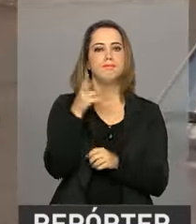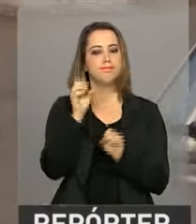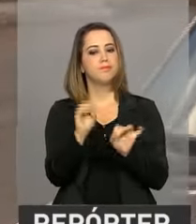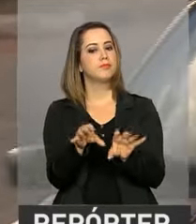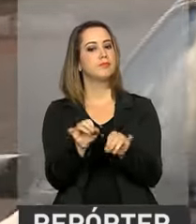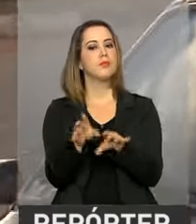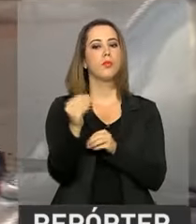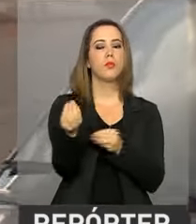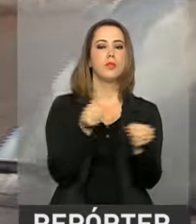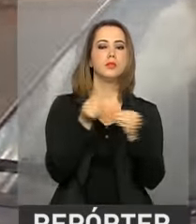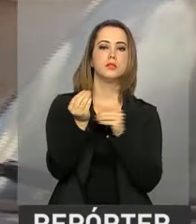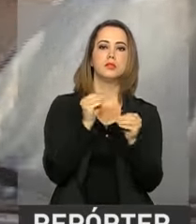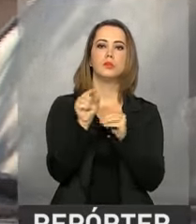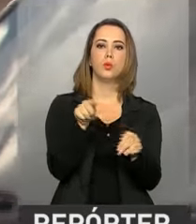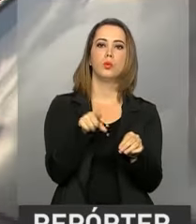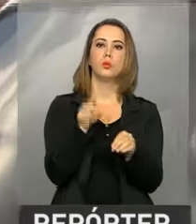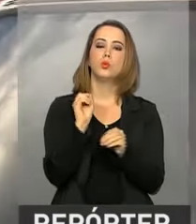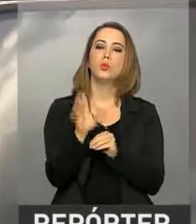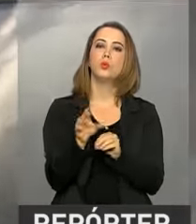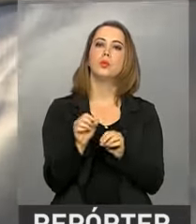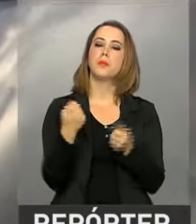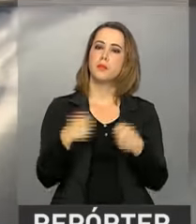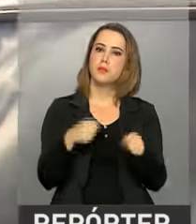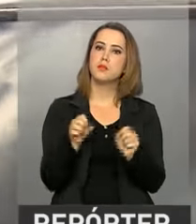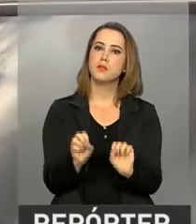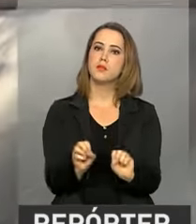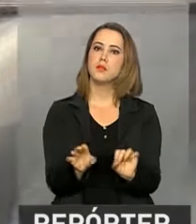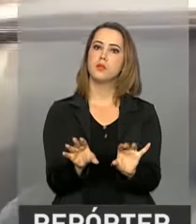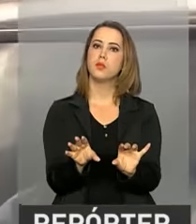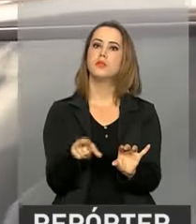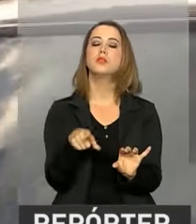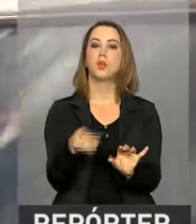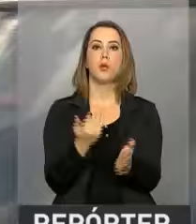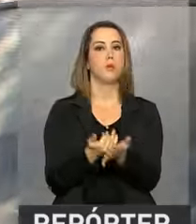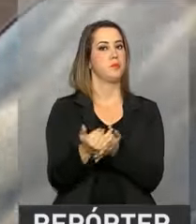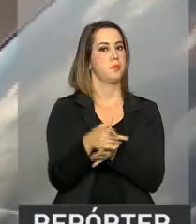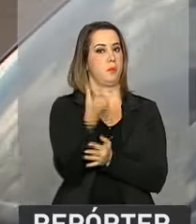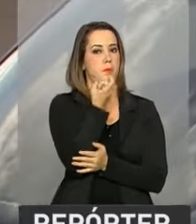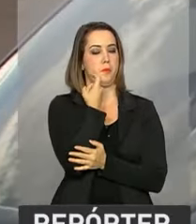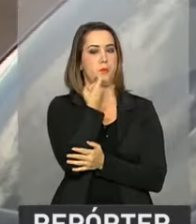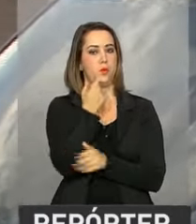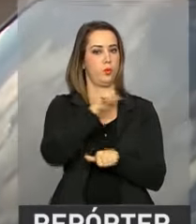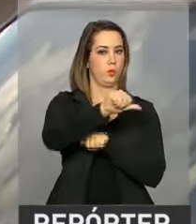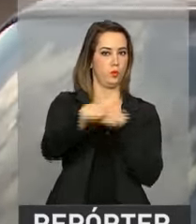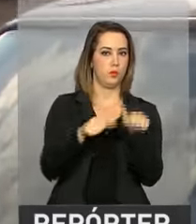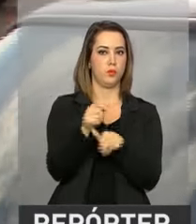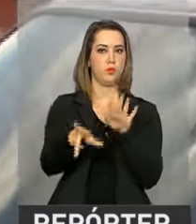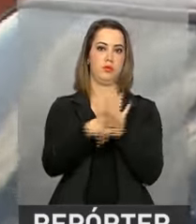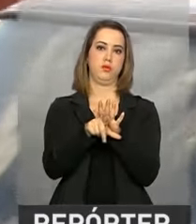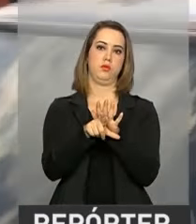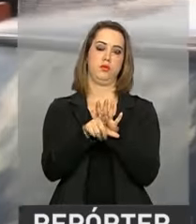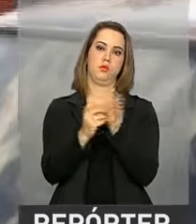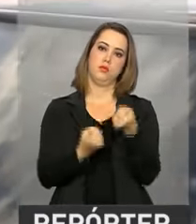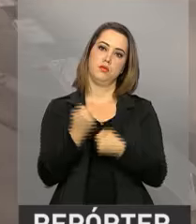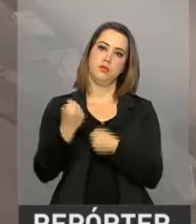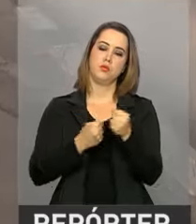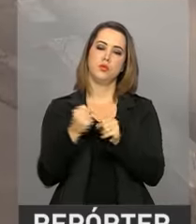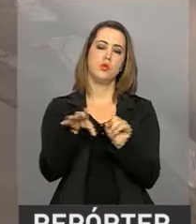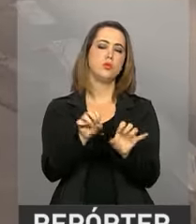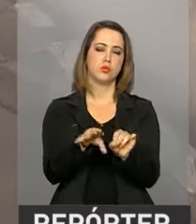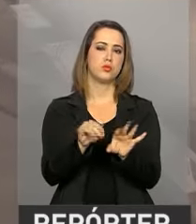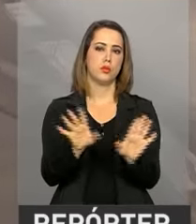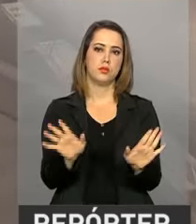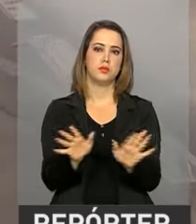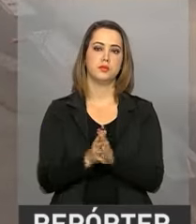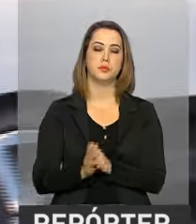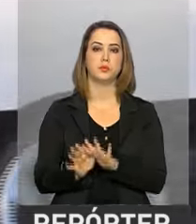Orientação quanto a uso dos faróis baixos a partir de sexta-feira. É uma nova mudança que tá tendo no código de trânsito. Só para orientação senhores.